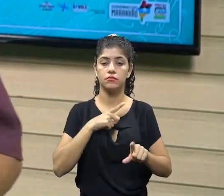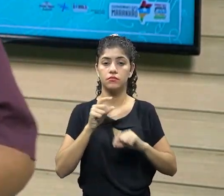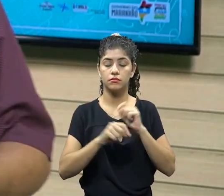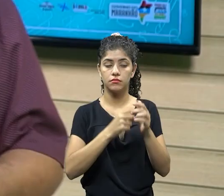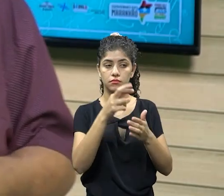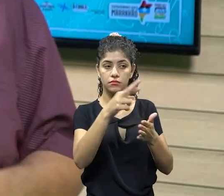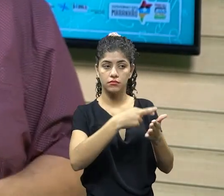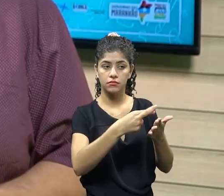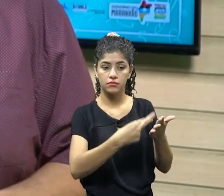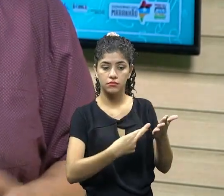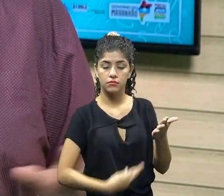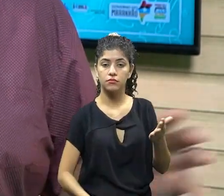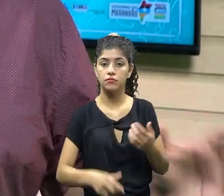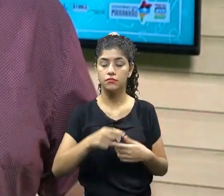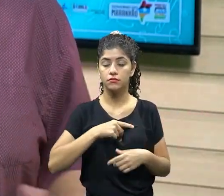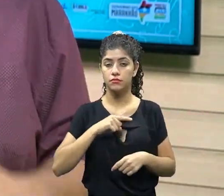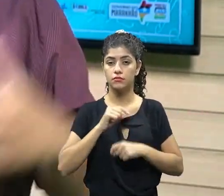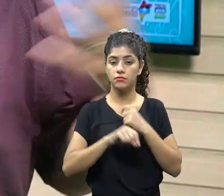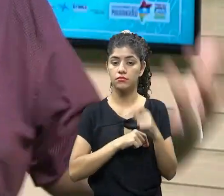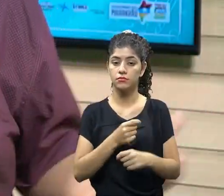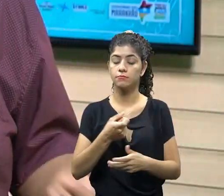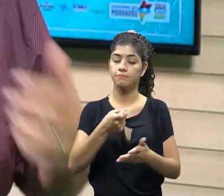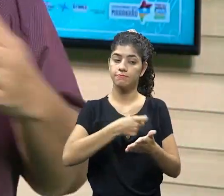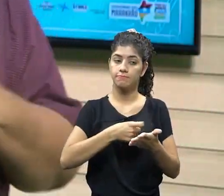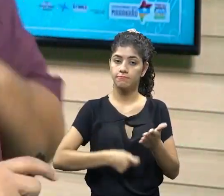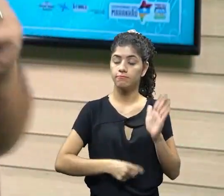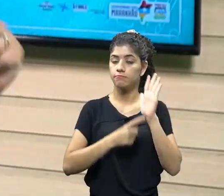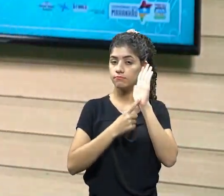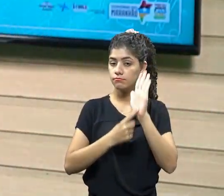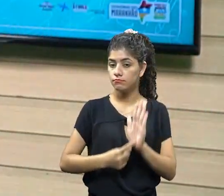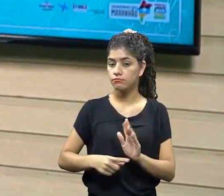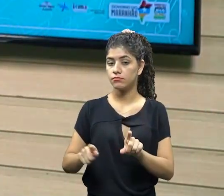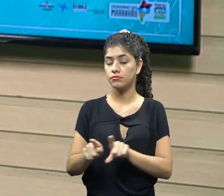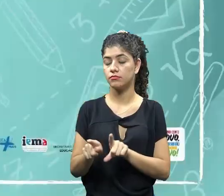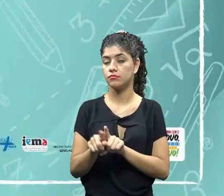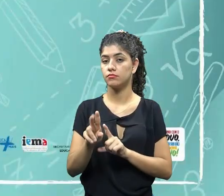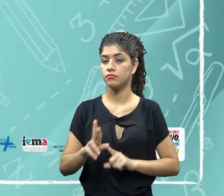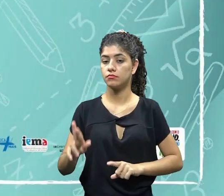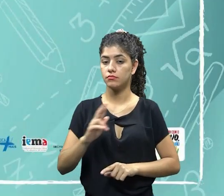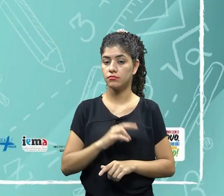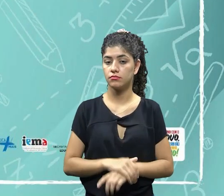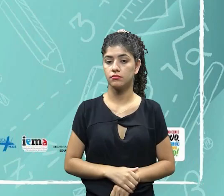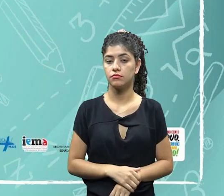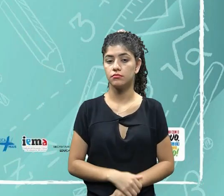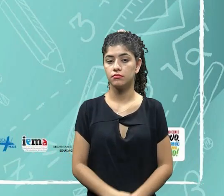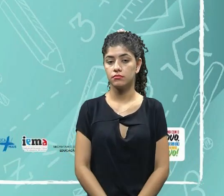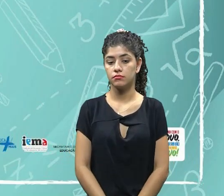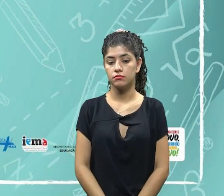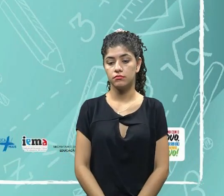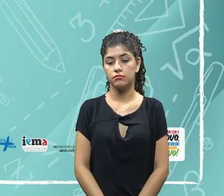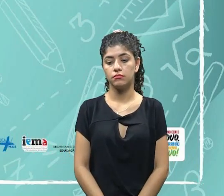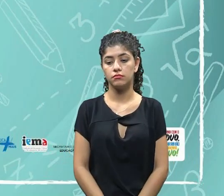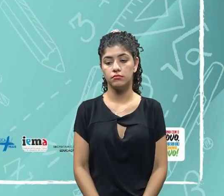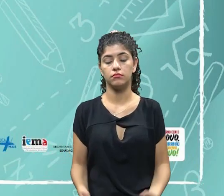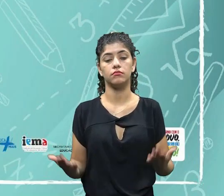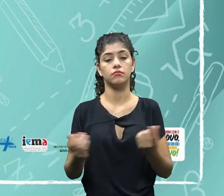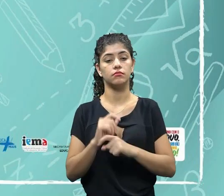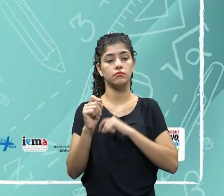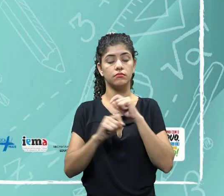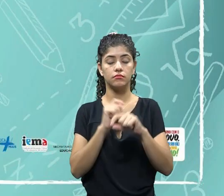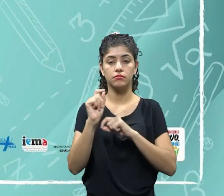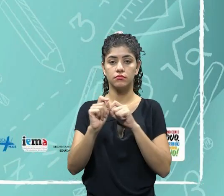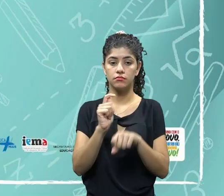palpável para você determinar esse fluxo, tá ok? Então, O gestor financeiro, ele faz o